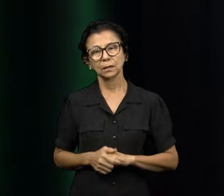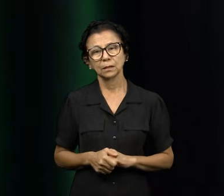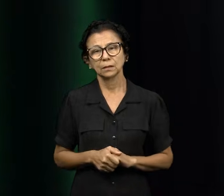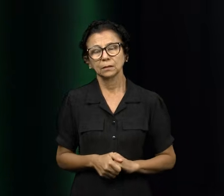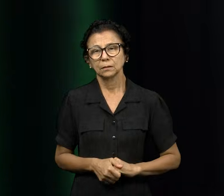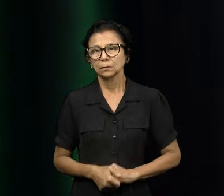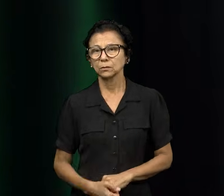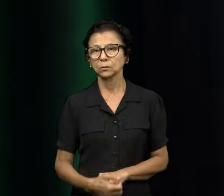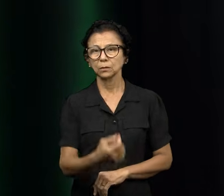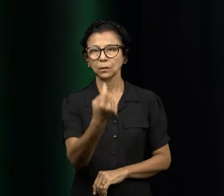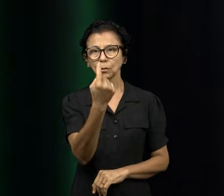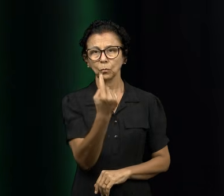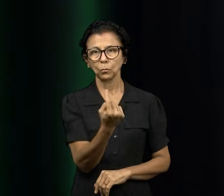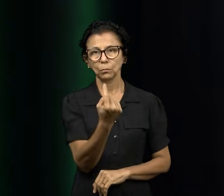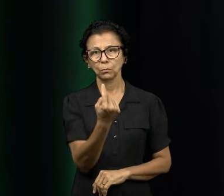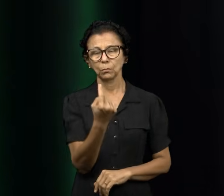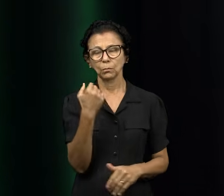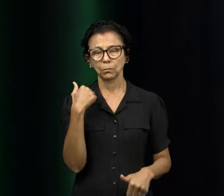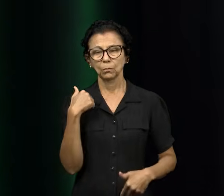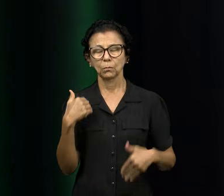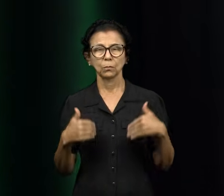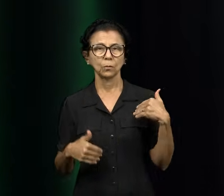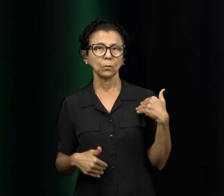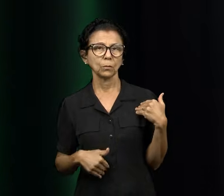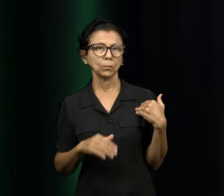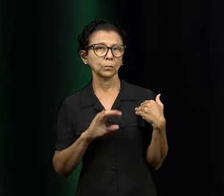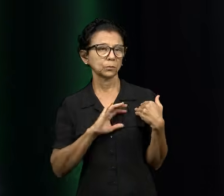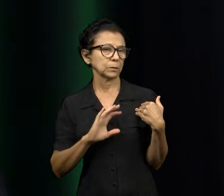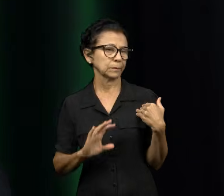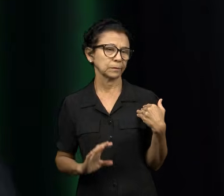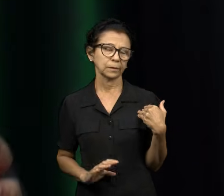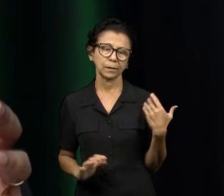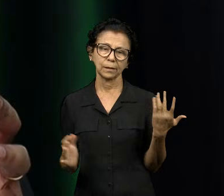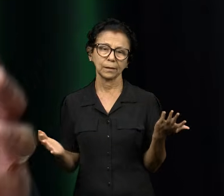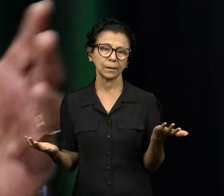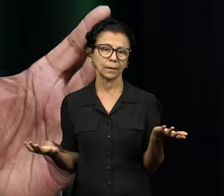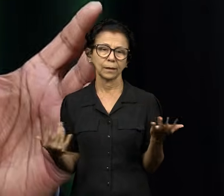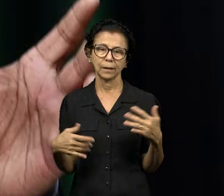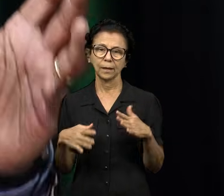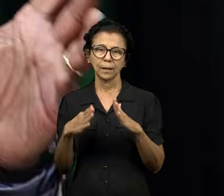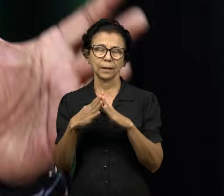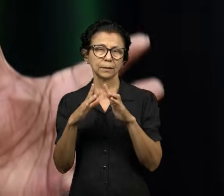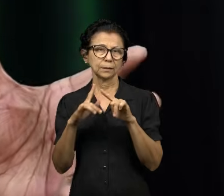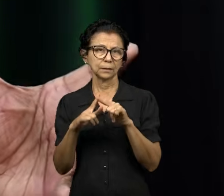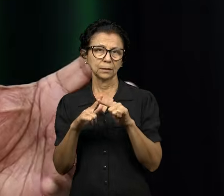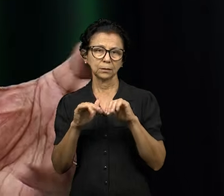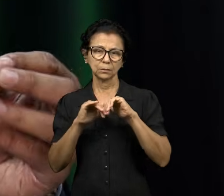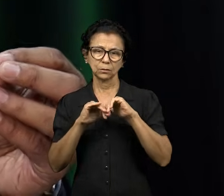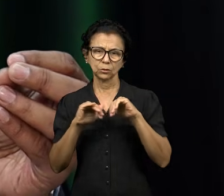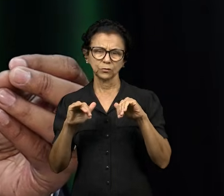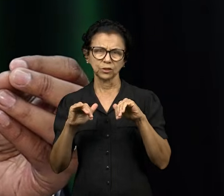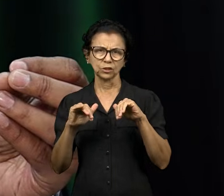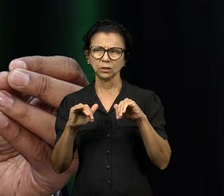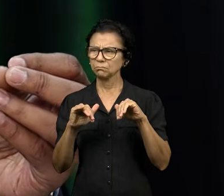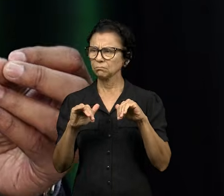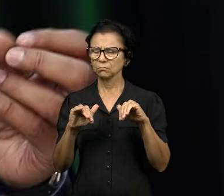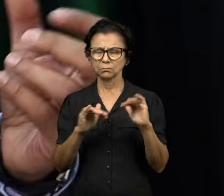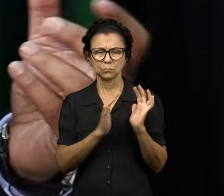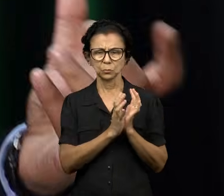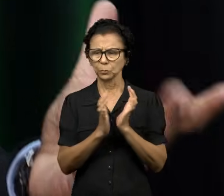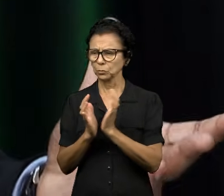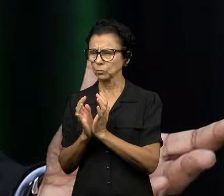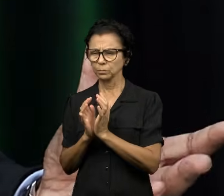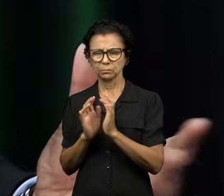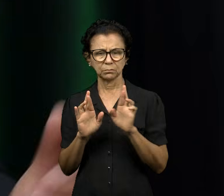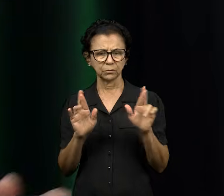só. Não existem dois, né? A igreja, não existe divisão, a igreja é uma só, porque vivemos